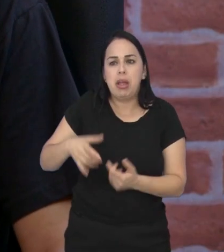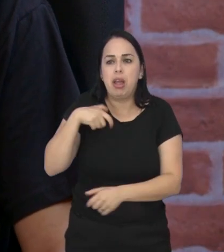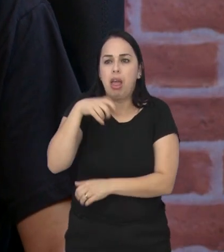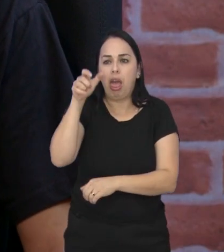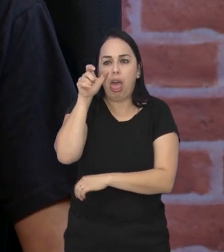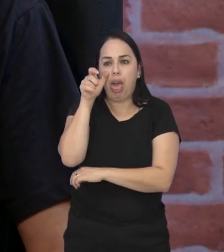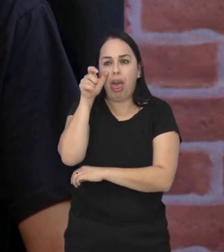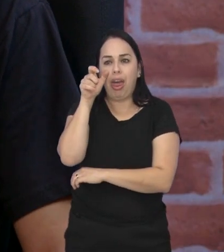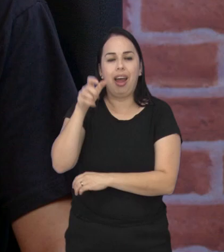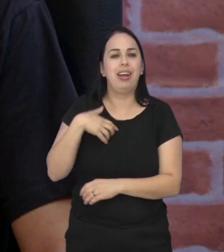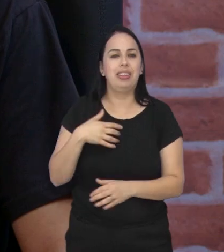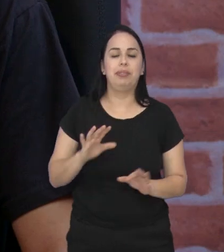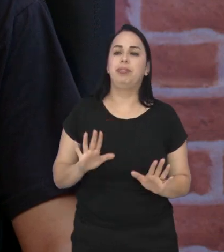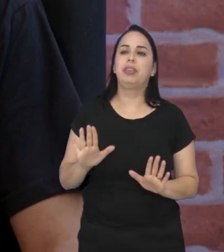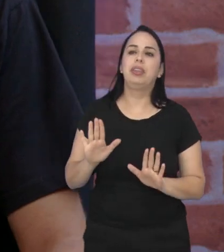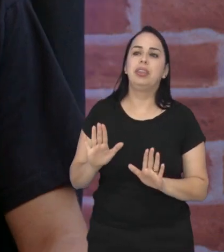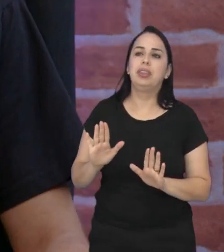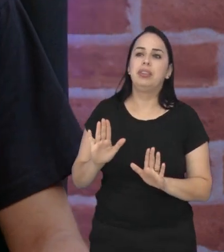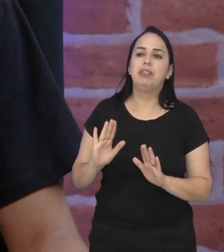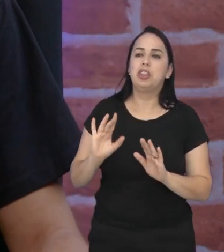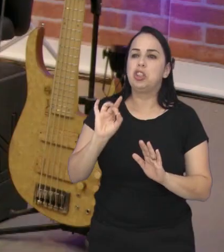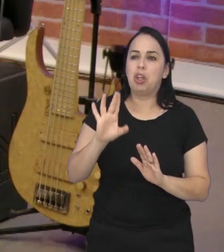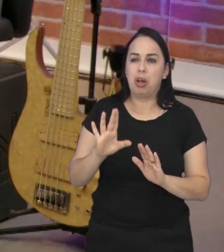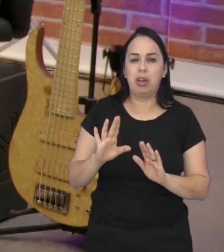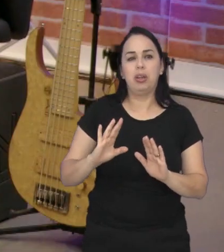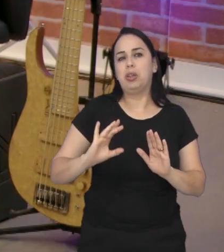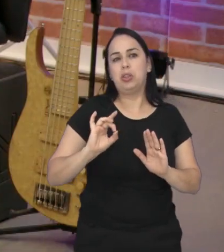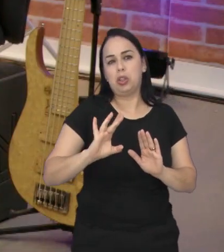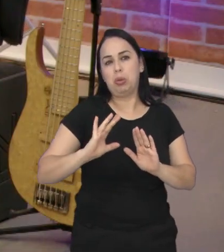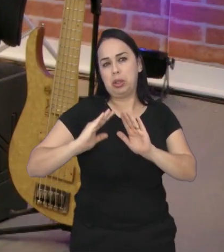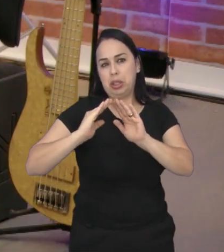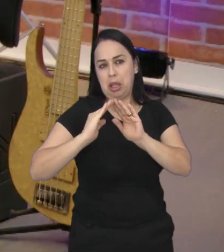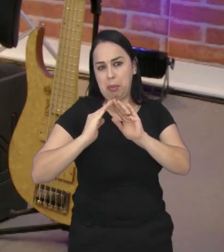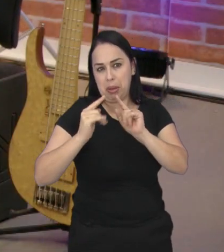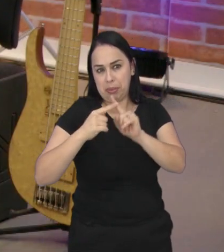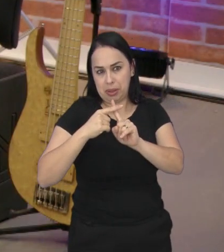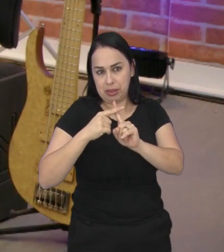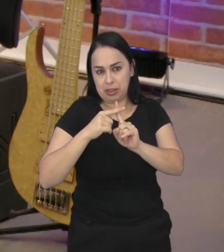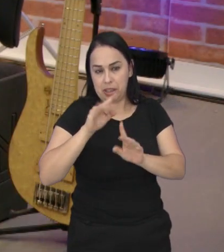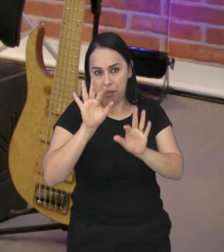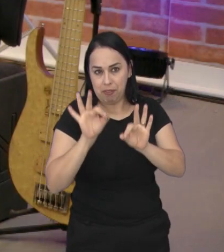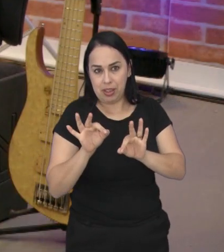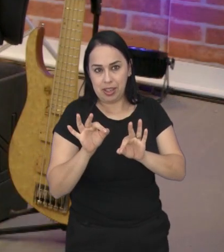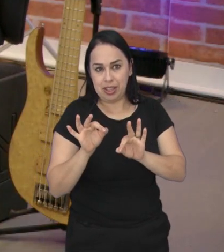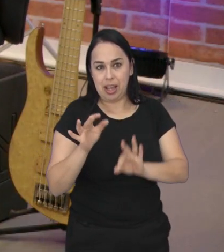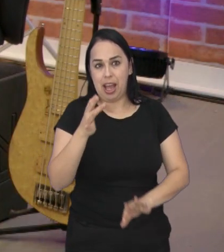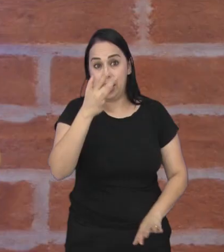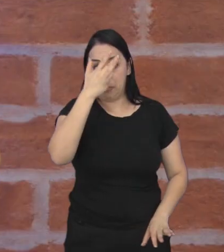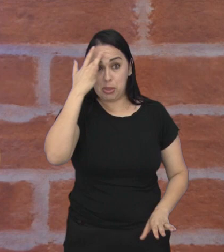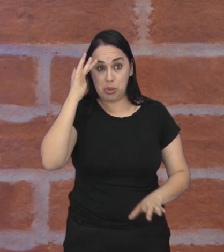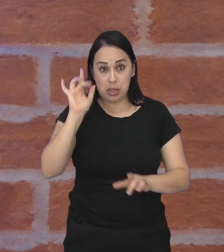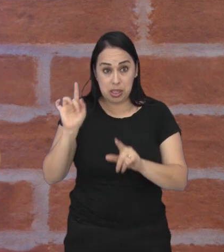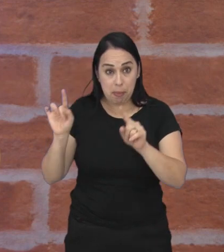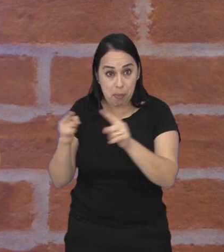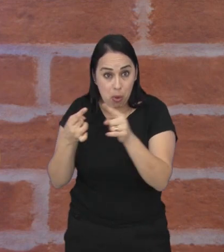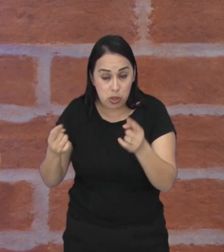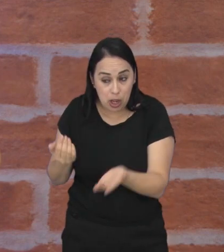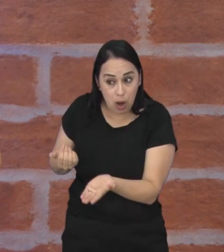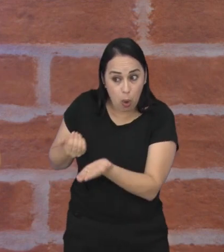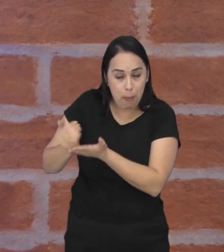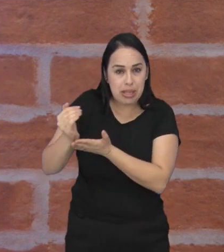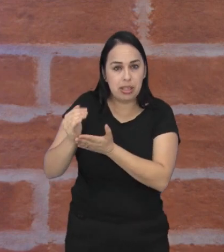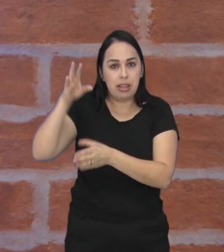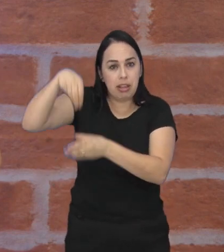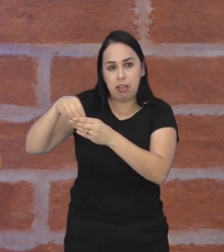e ficava olhando, admirando. Falando em igreja, Rosa, só te cortar, é verdade que tem um boato que rola que a maioria dos músicos